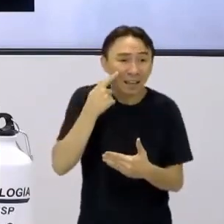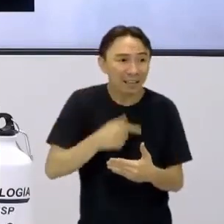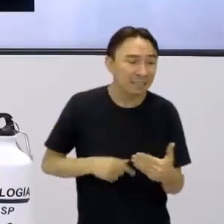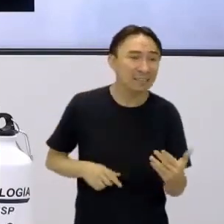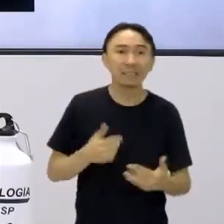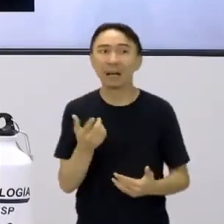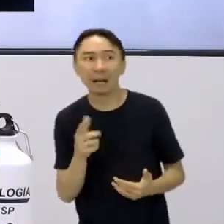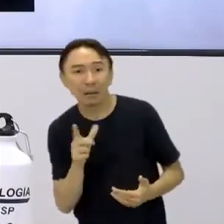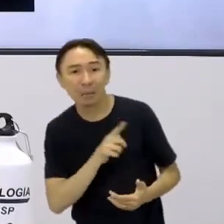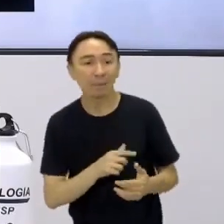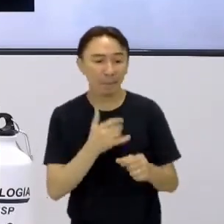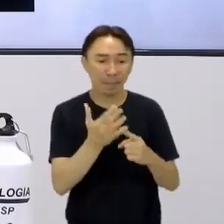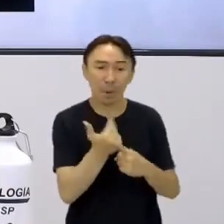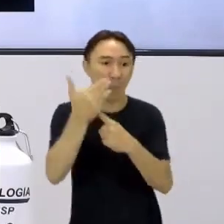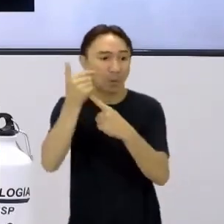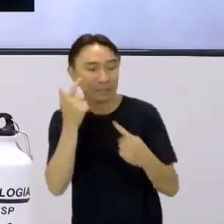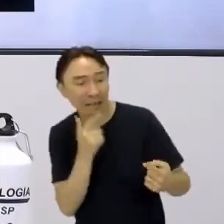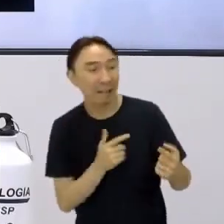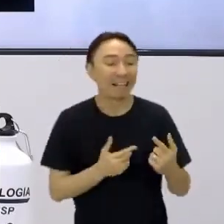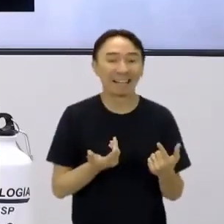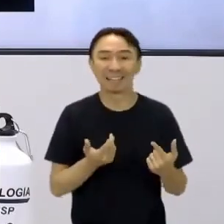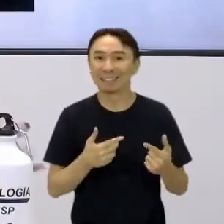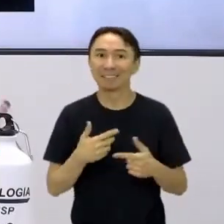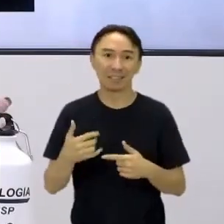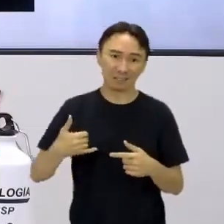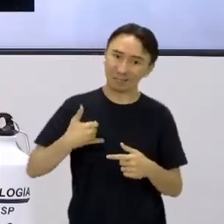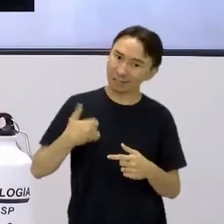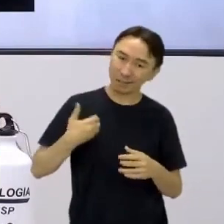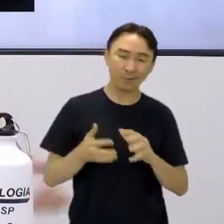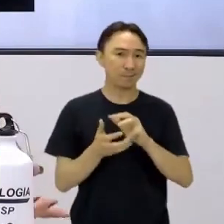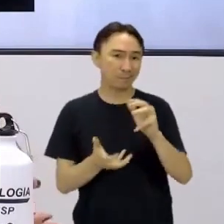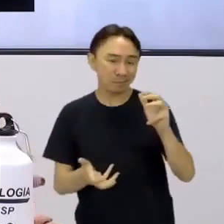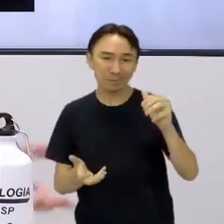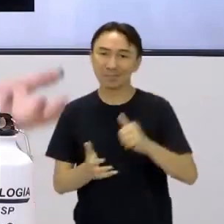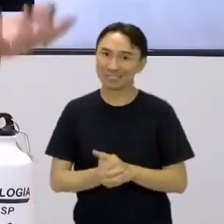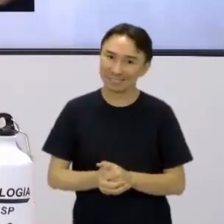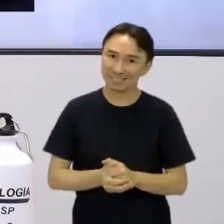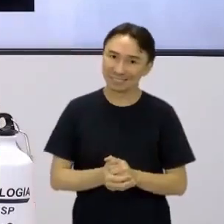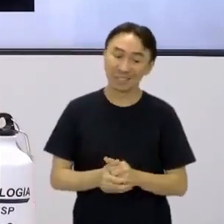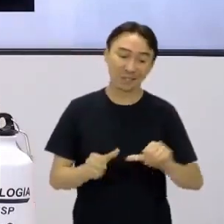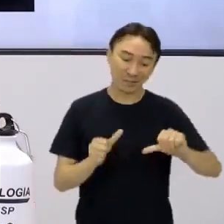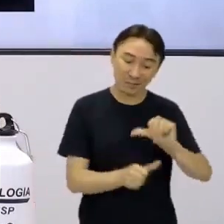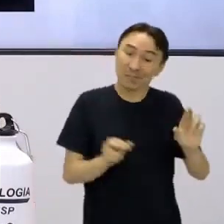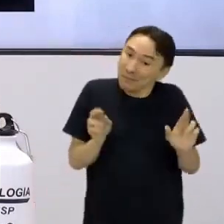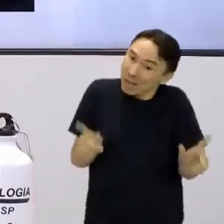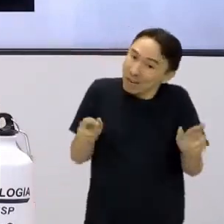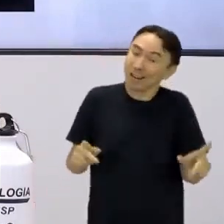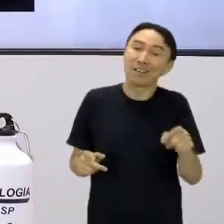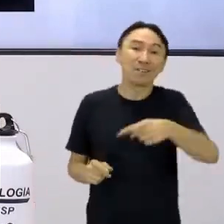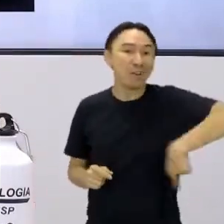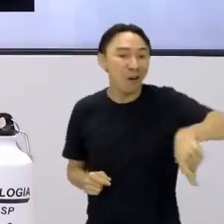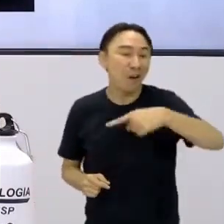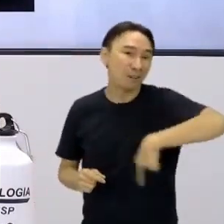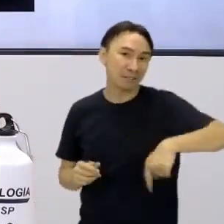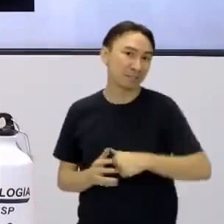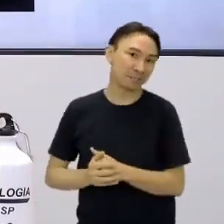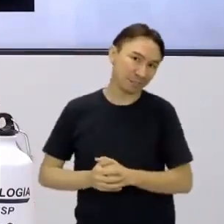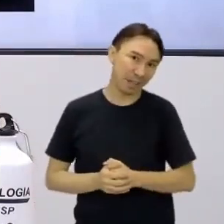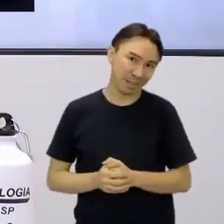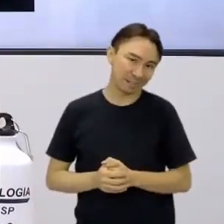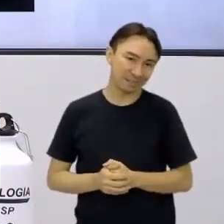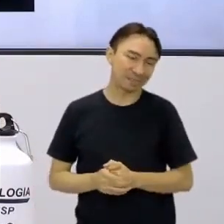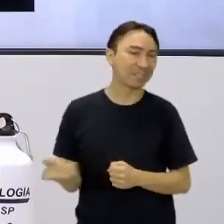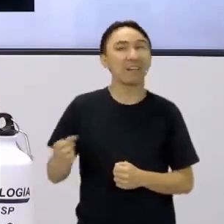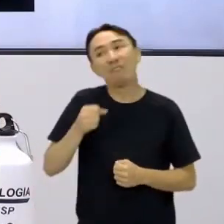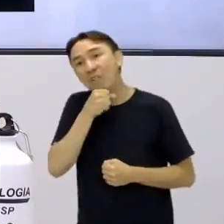nova descoberta. Enquanto para muitos de nós, isso é uma rotina, isso é o que a gente vive todos os dias. Mas às vezes para sua avó, para o seu avô,